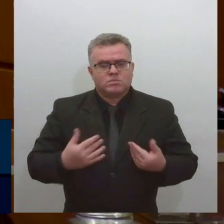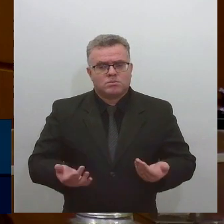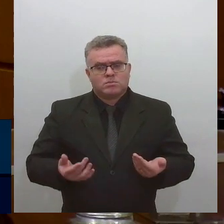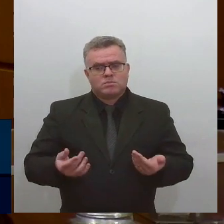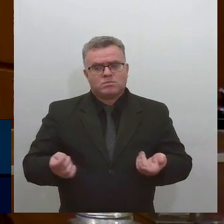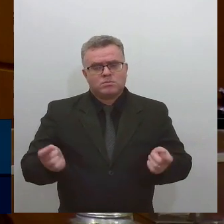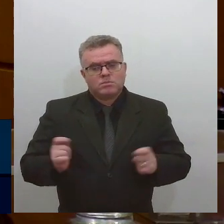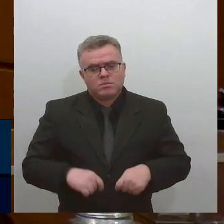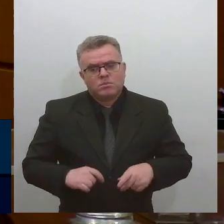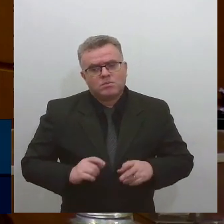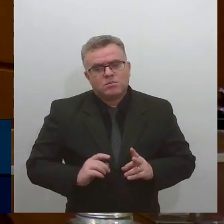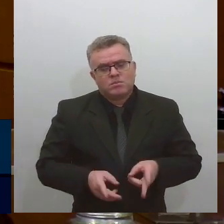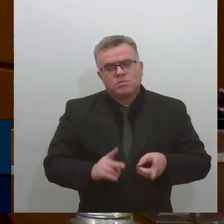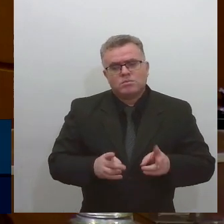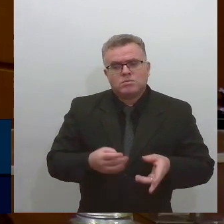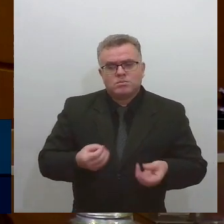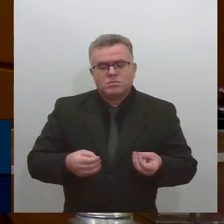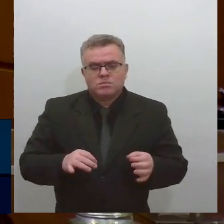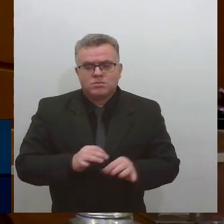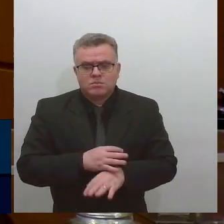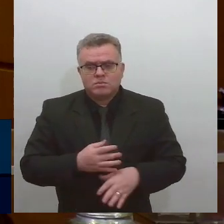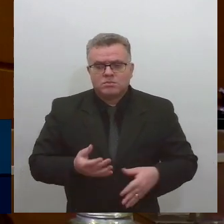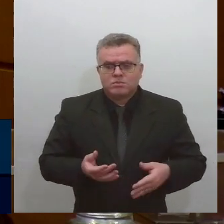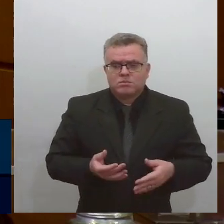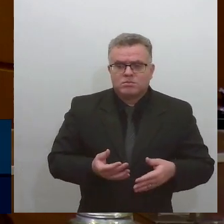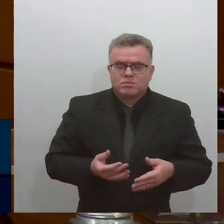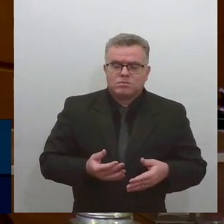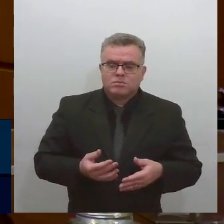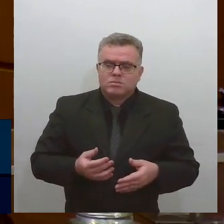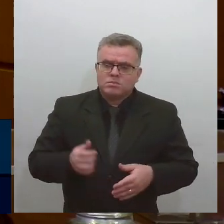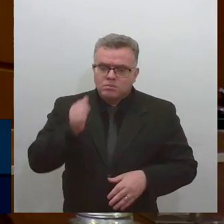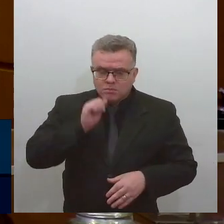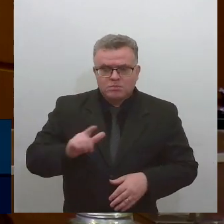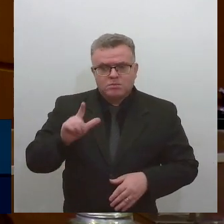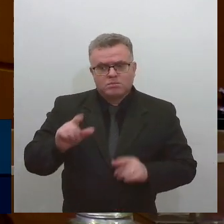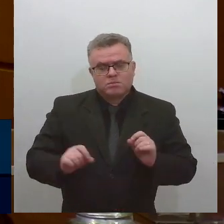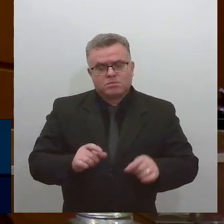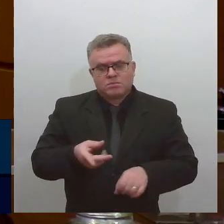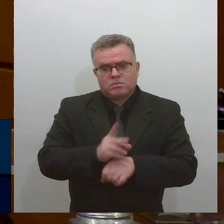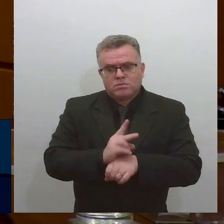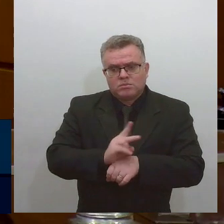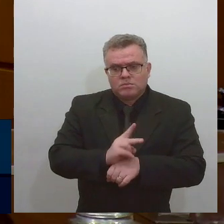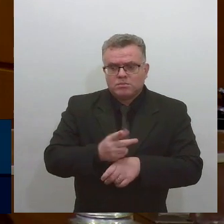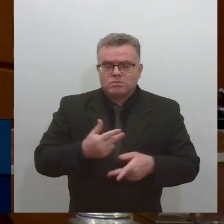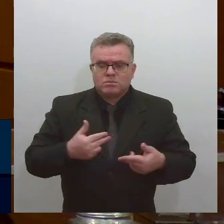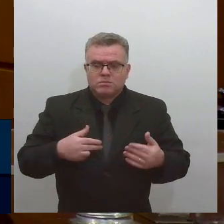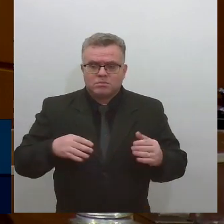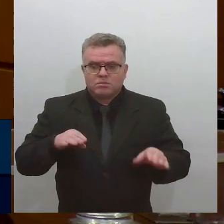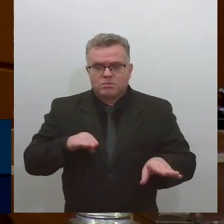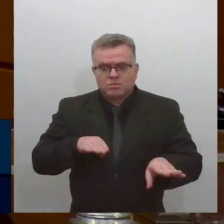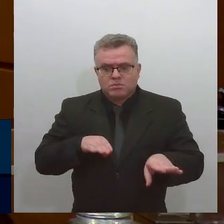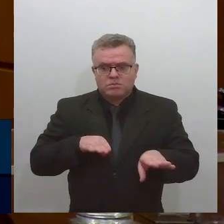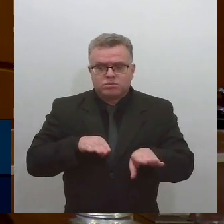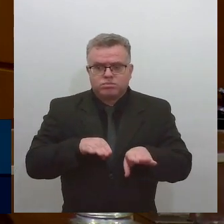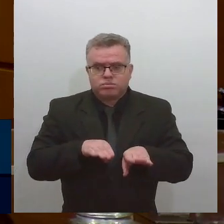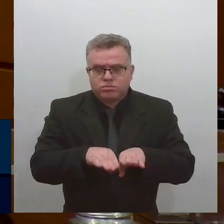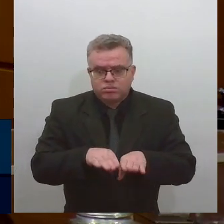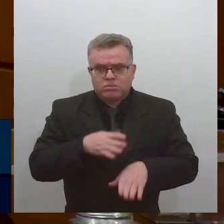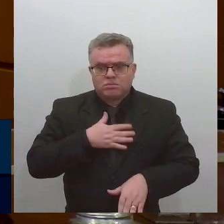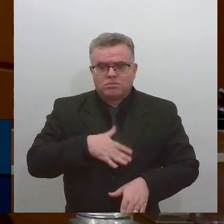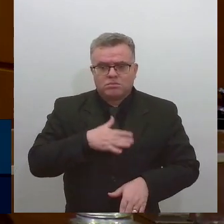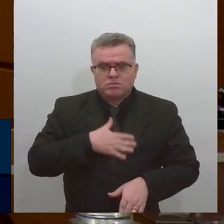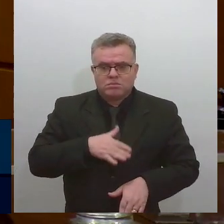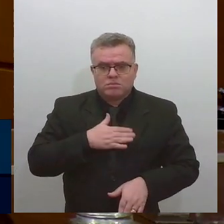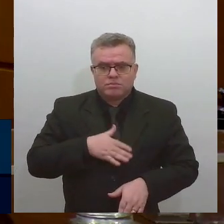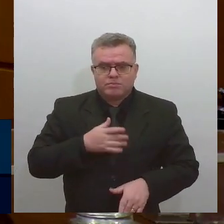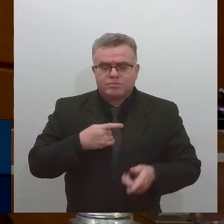Alagoas de fiscalização eletrônica de velocidade nós vamos ter mais eh eh redutores eletrônicos de velocidade instalados